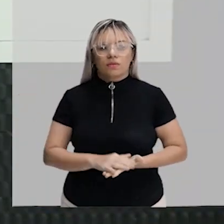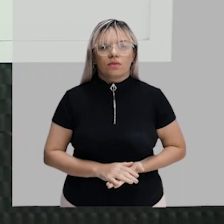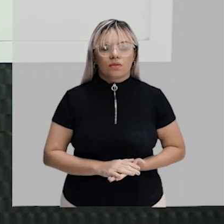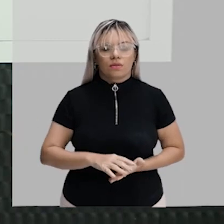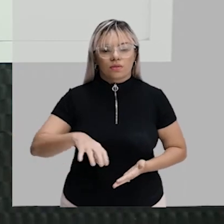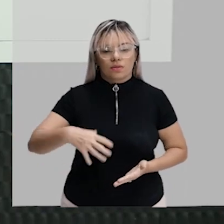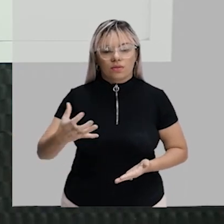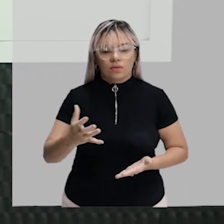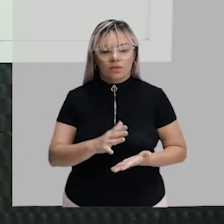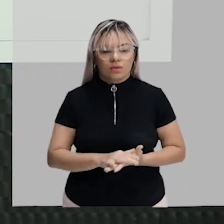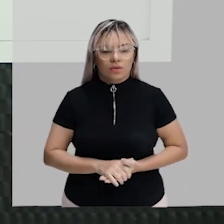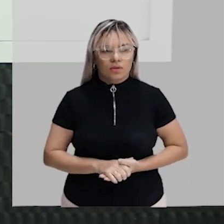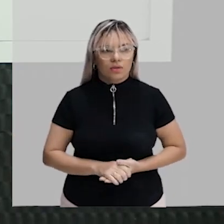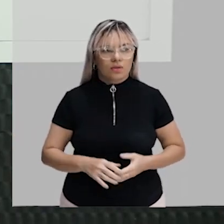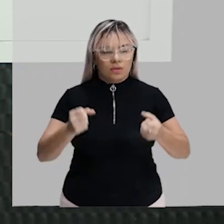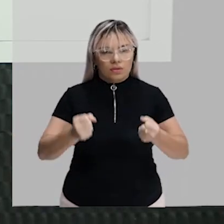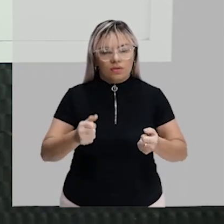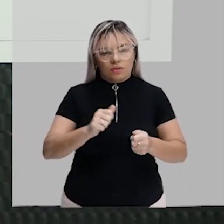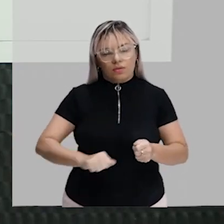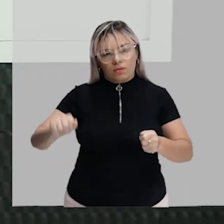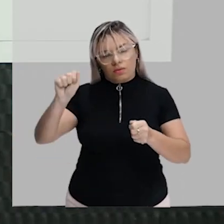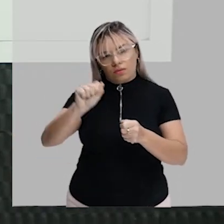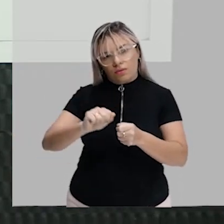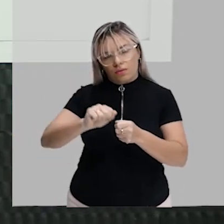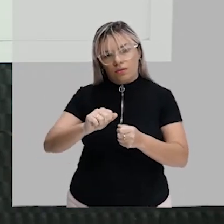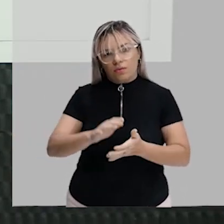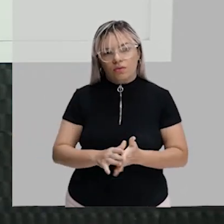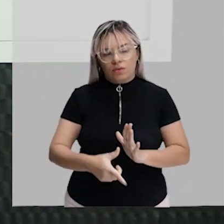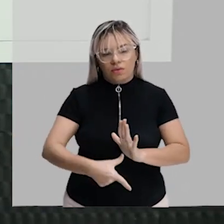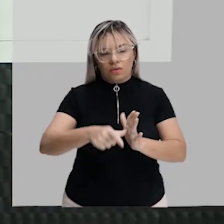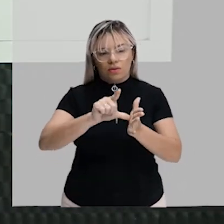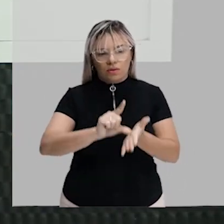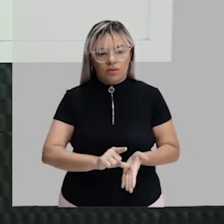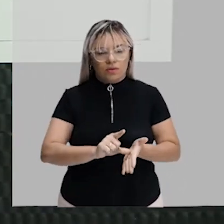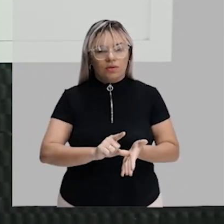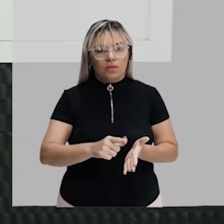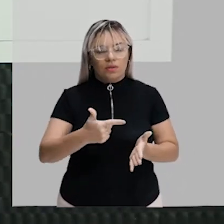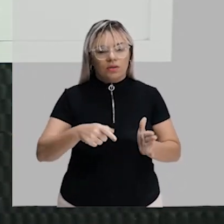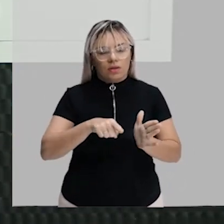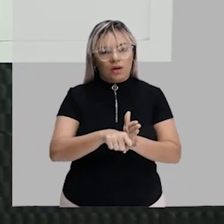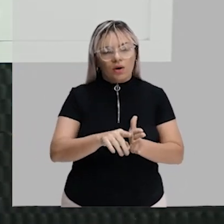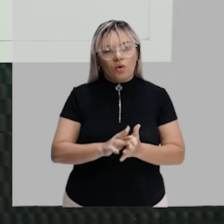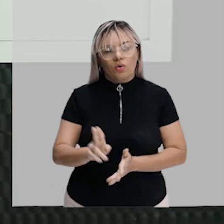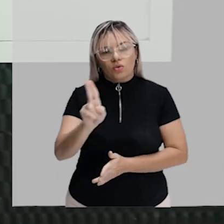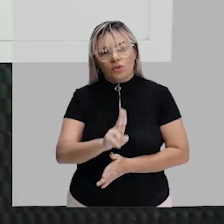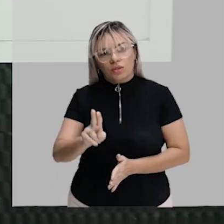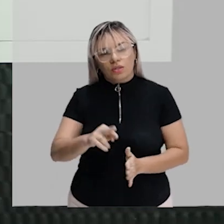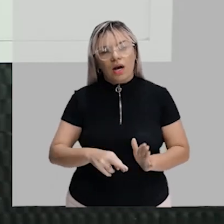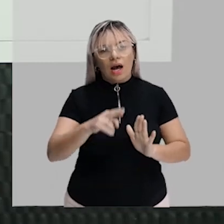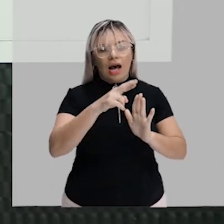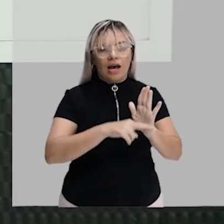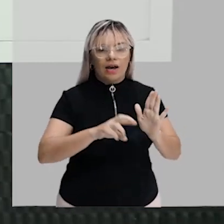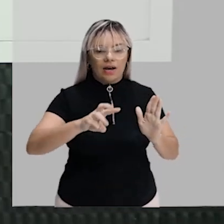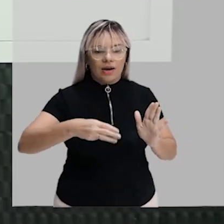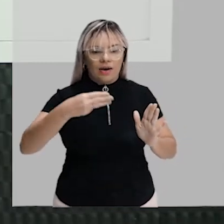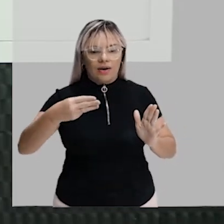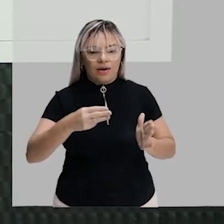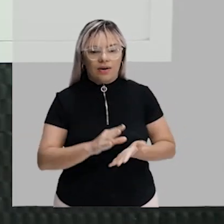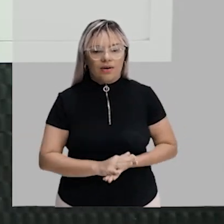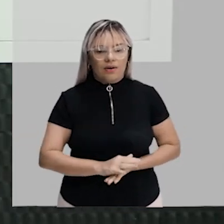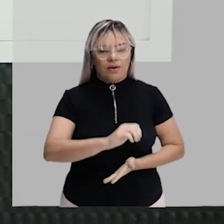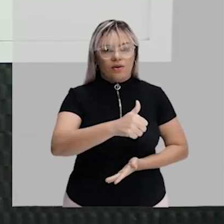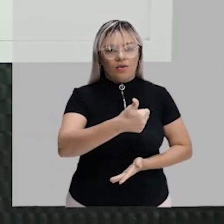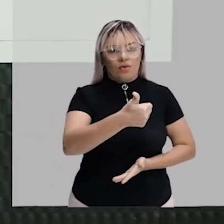acontecer aqui? Você pode fazer que nem a gente fez a questão anterior, utilizando a regra de 3, tá? Então,